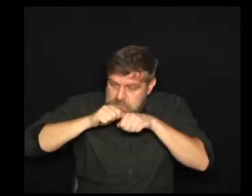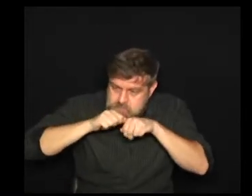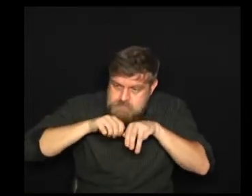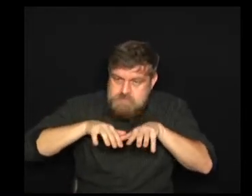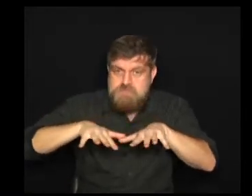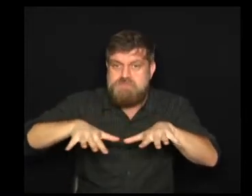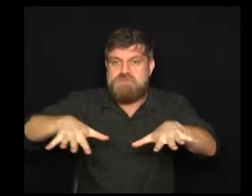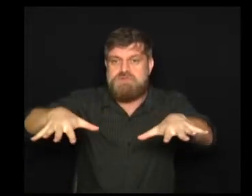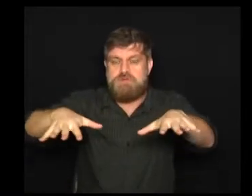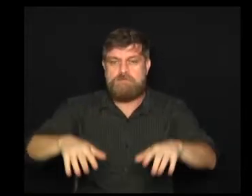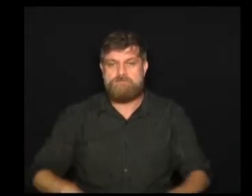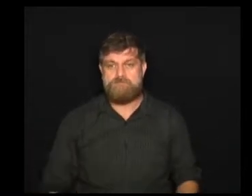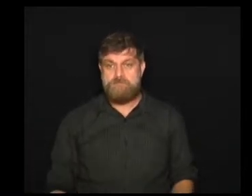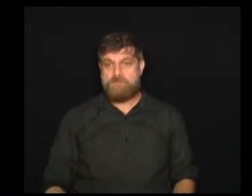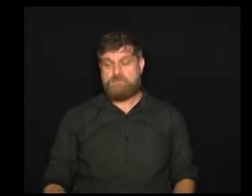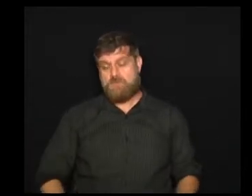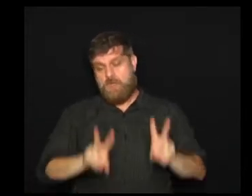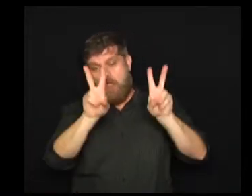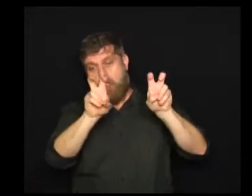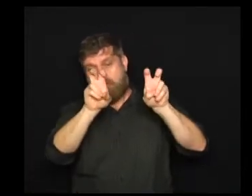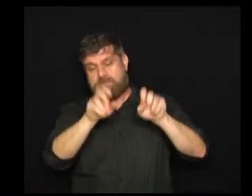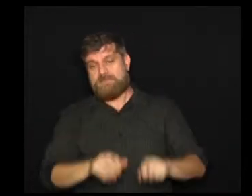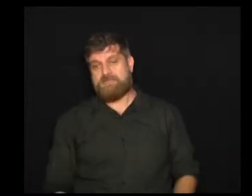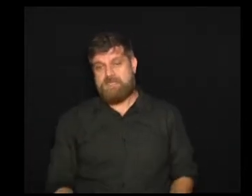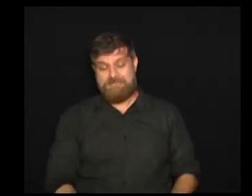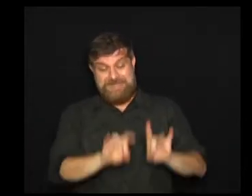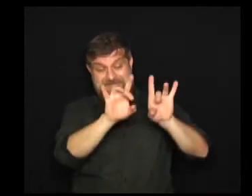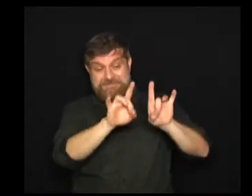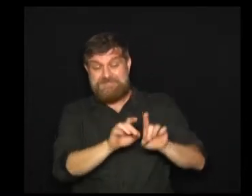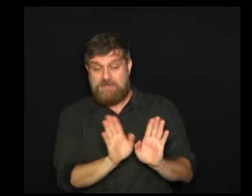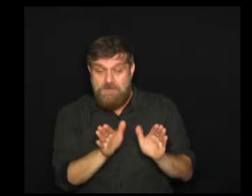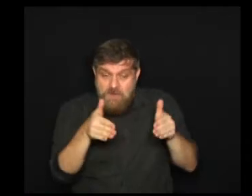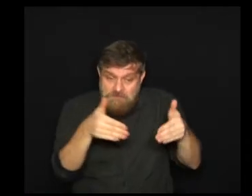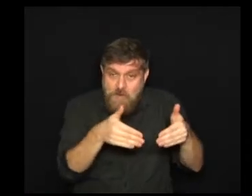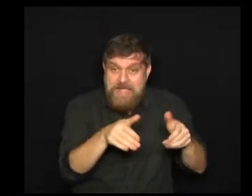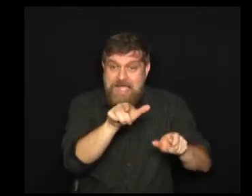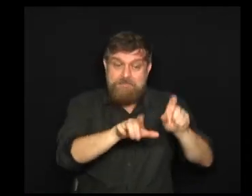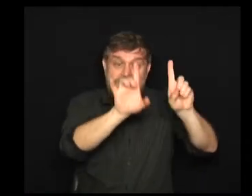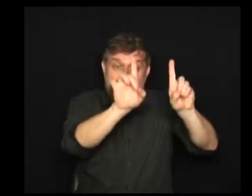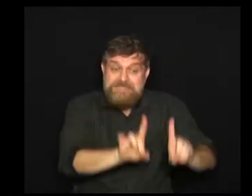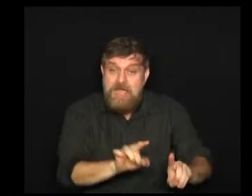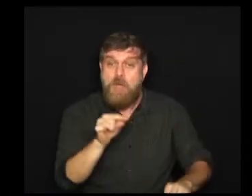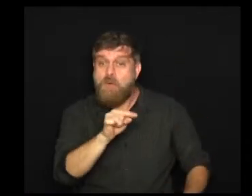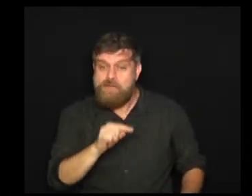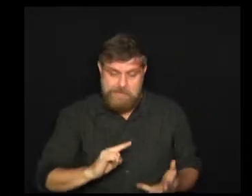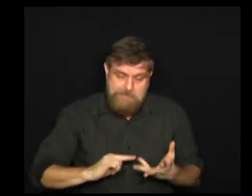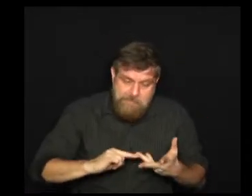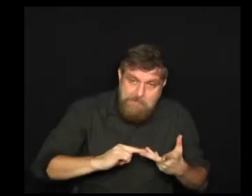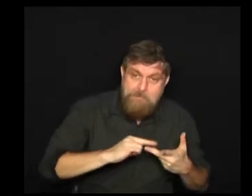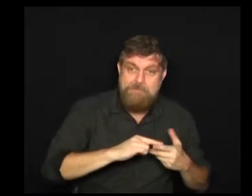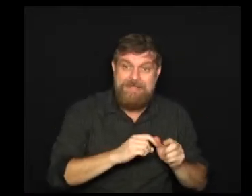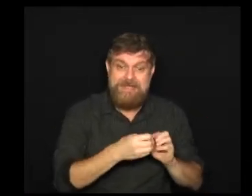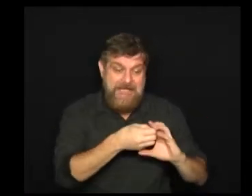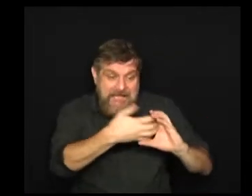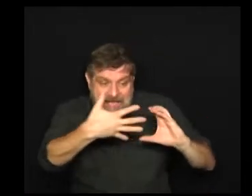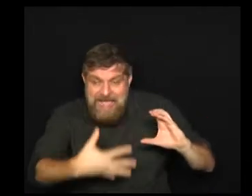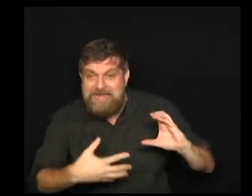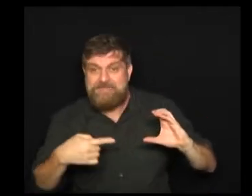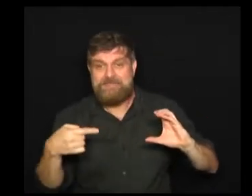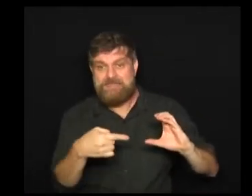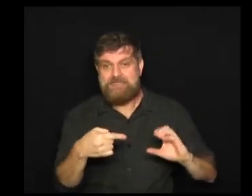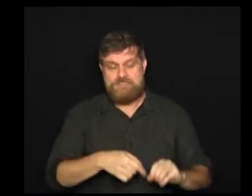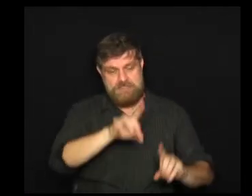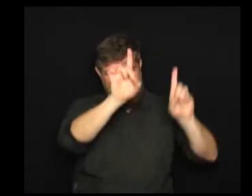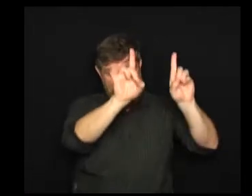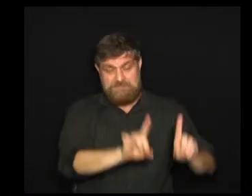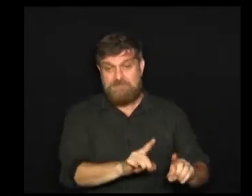todos esses conhecimentos em relação à especificidade da pessoa com deficiência e suas limitações, para ficar mais fácil com que as pontas, né,